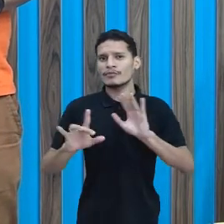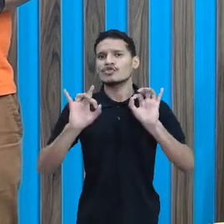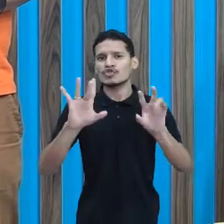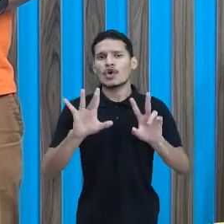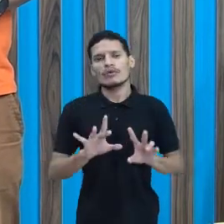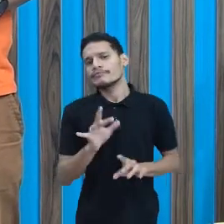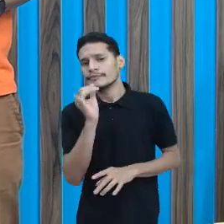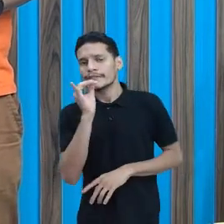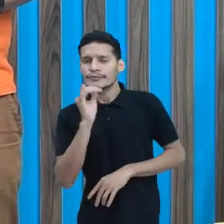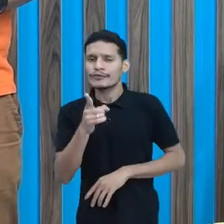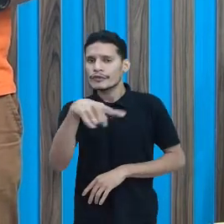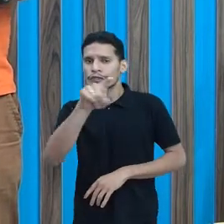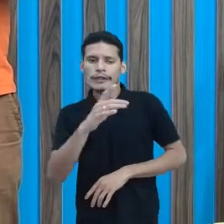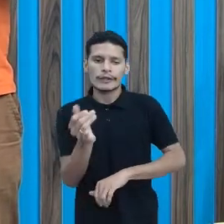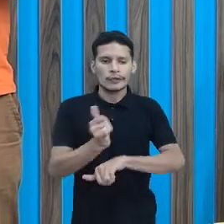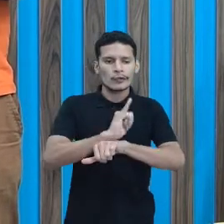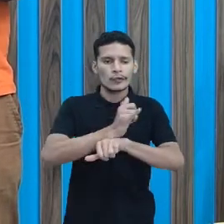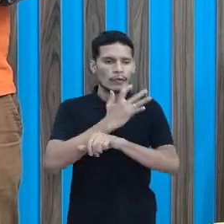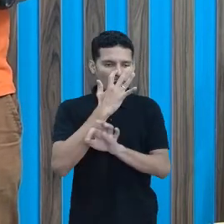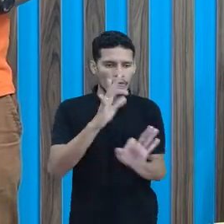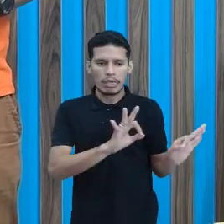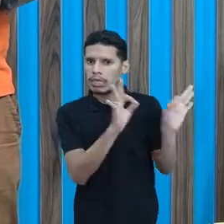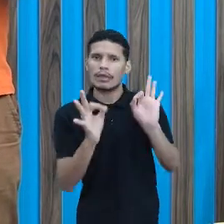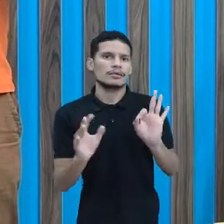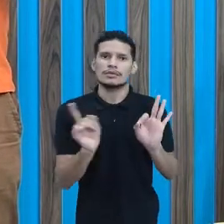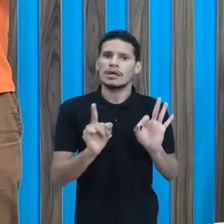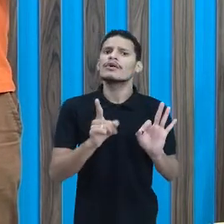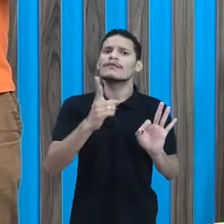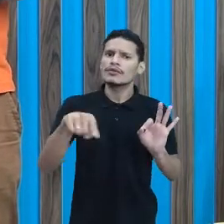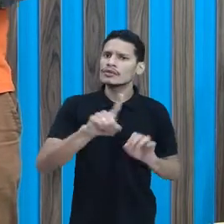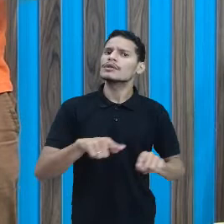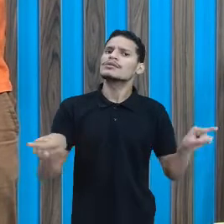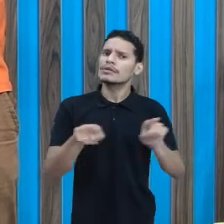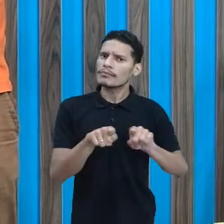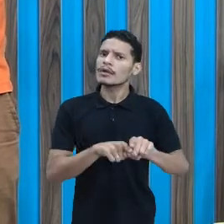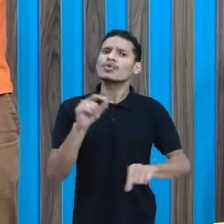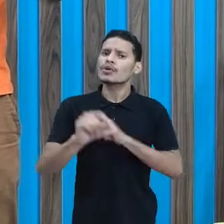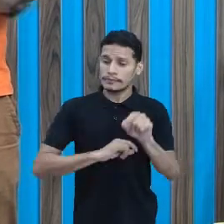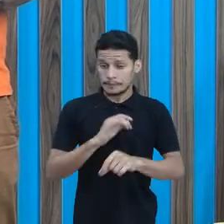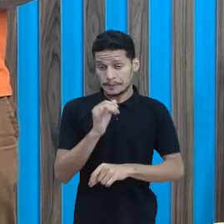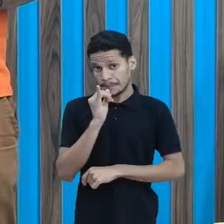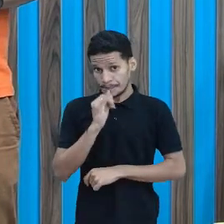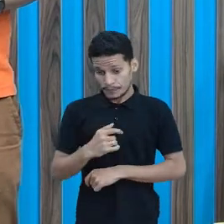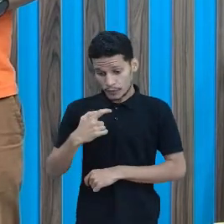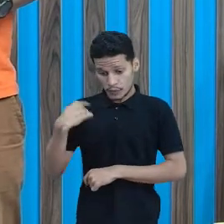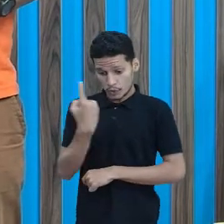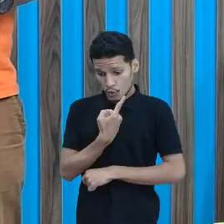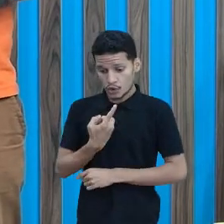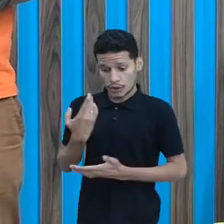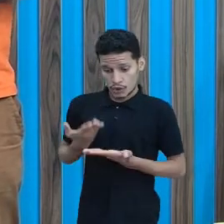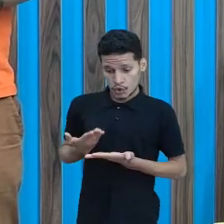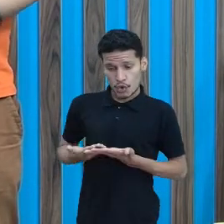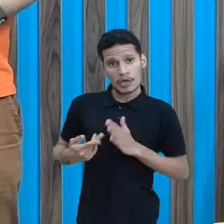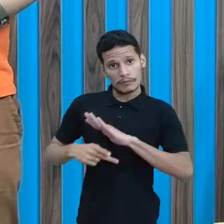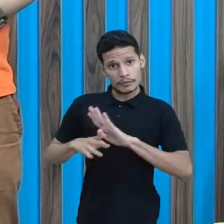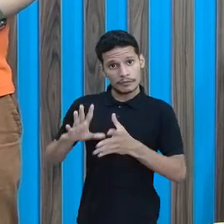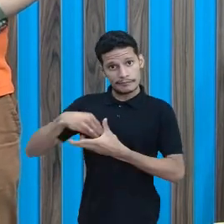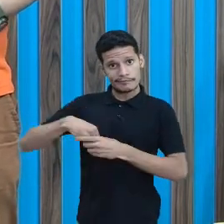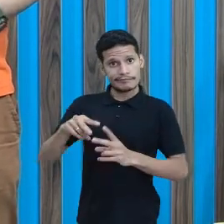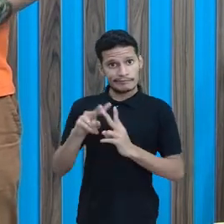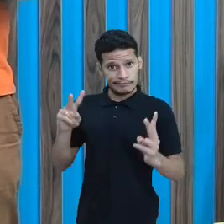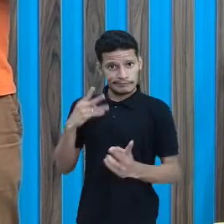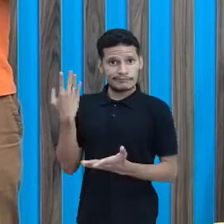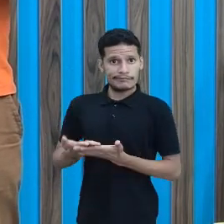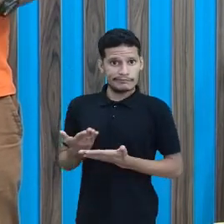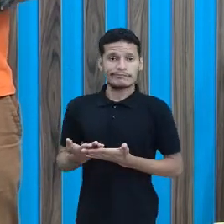chegar no YouTube e ver o vídeo. É híbrido, ou seja, estamos aqui, os professores da nossa Escola Municipal para Aulas Digitais,